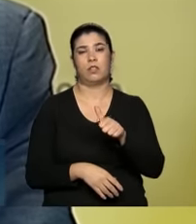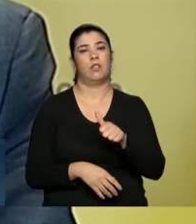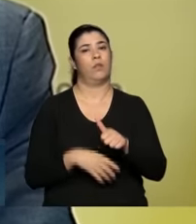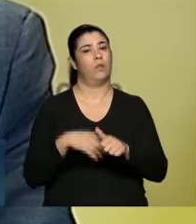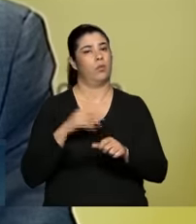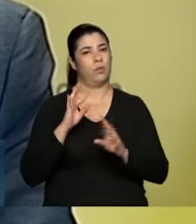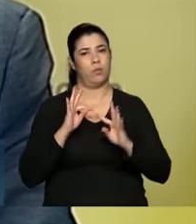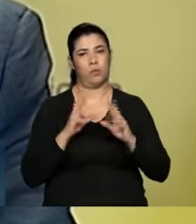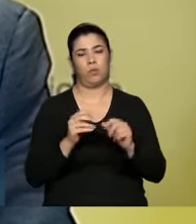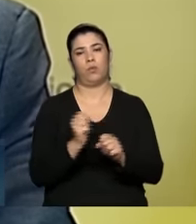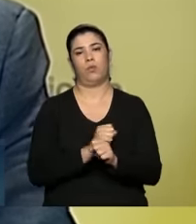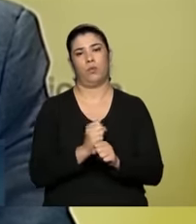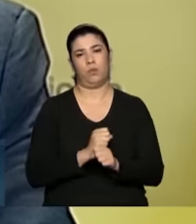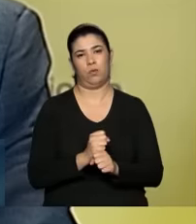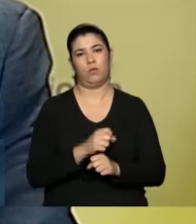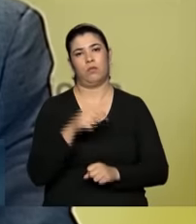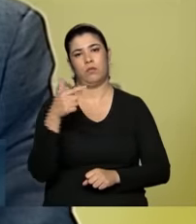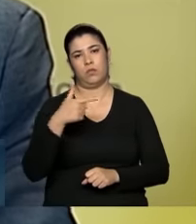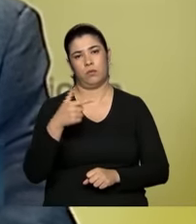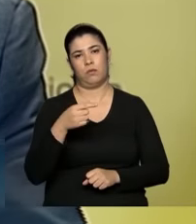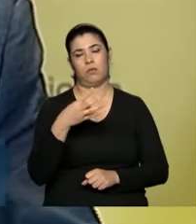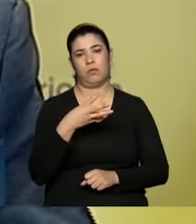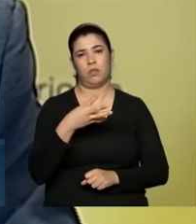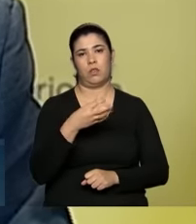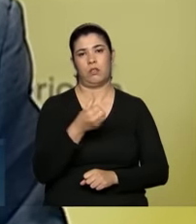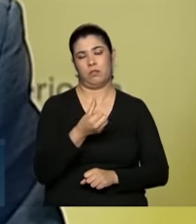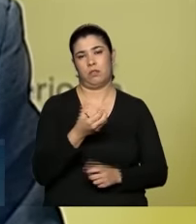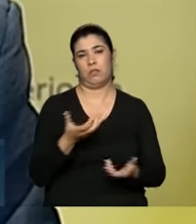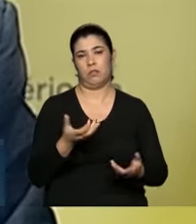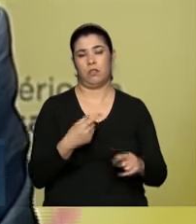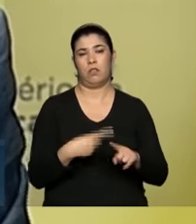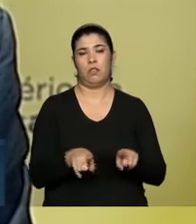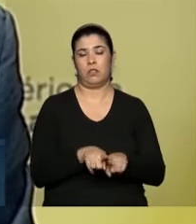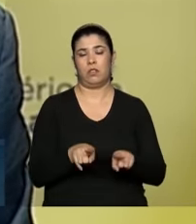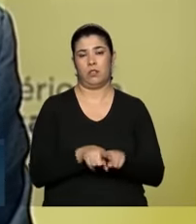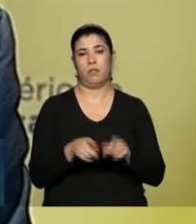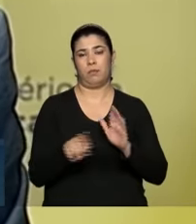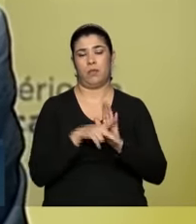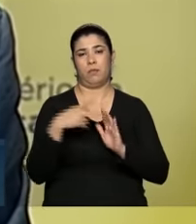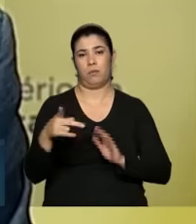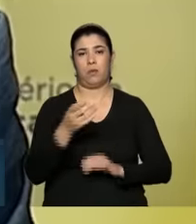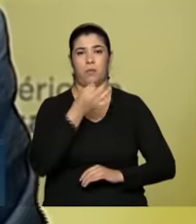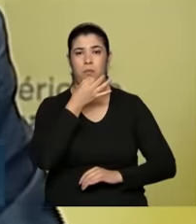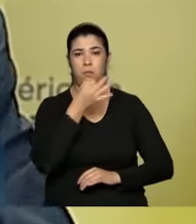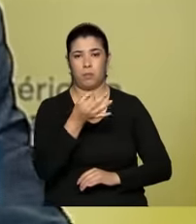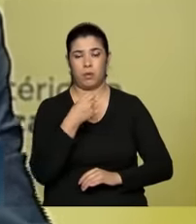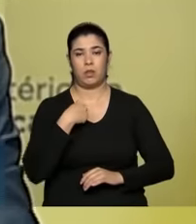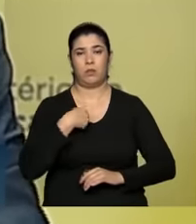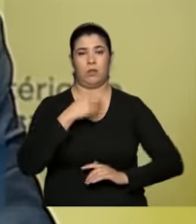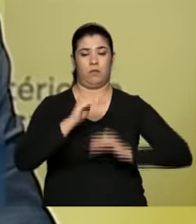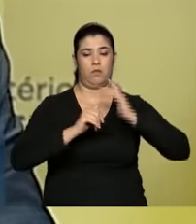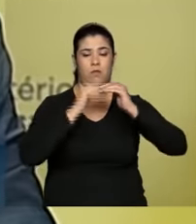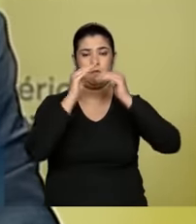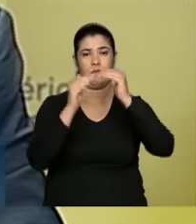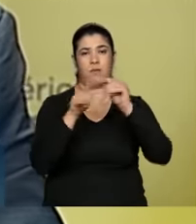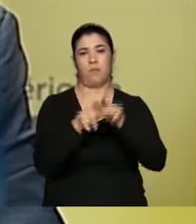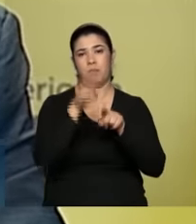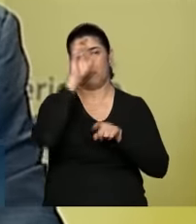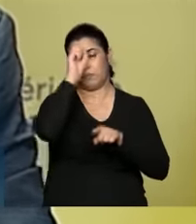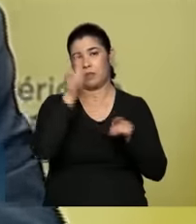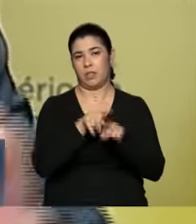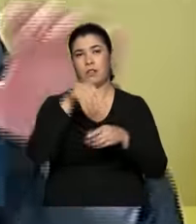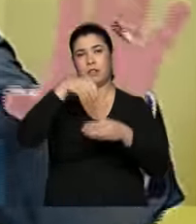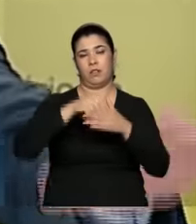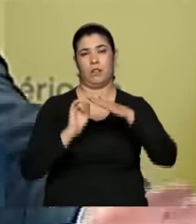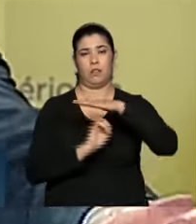seja, ele é avaliado no segundo, no quarto e no sexto. Então, ele também tem uma posição clara da sua evolução e nós na instituição. Então, para